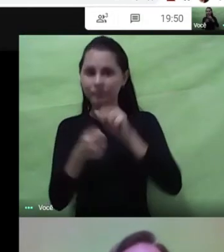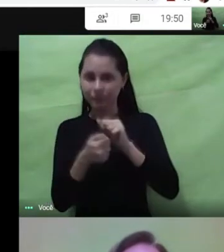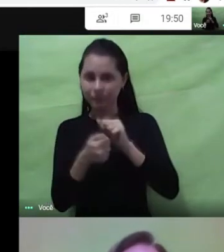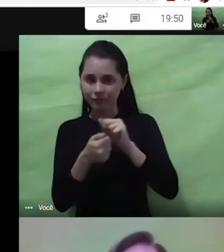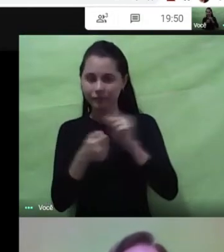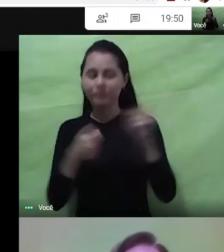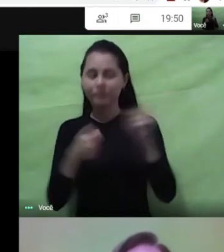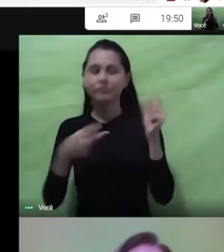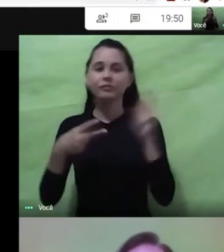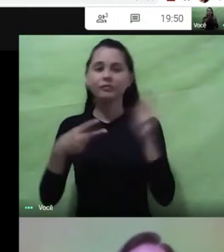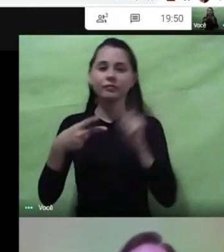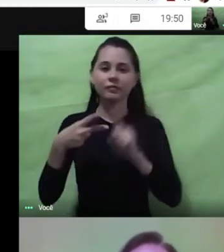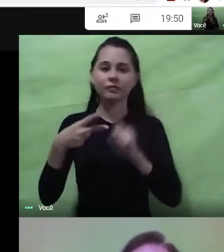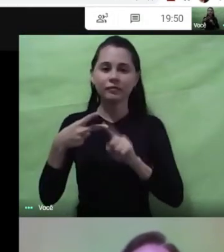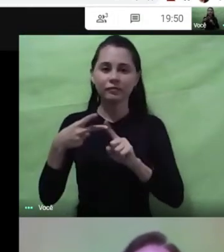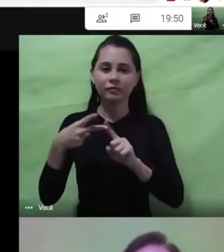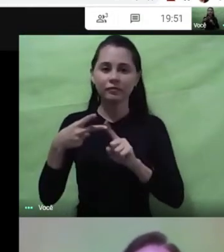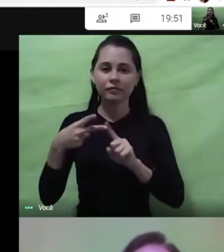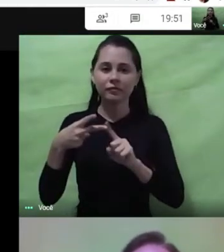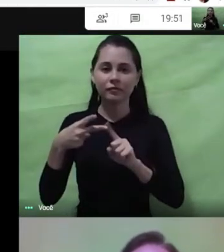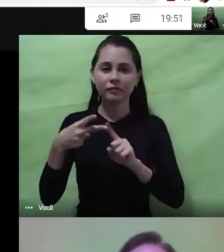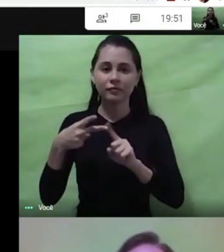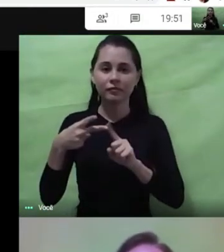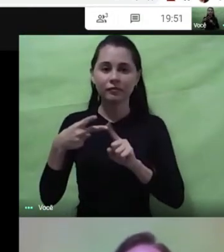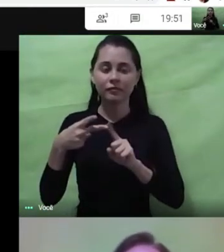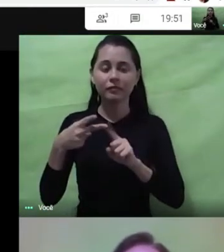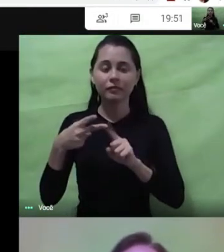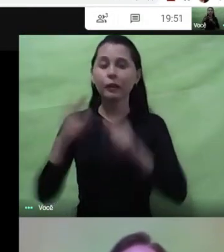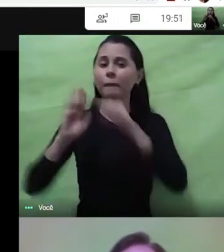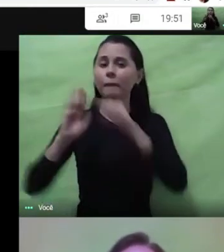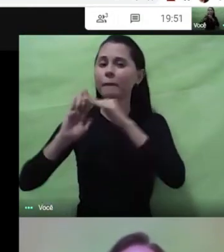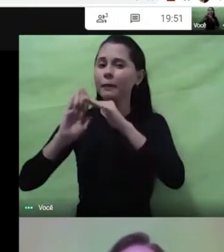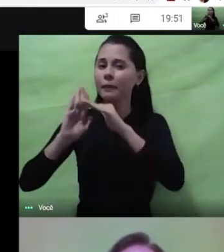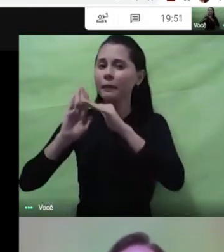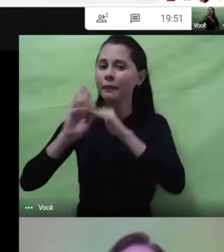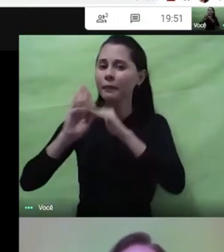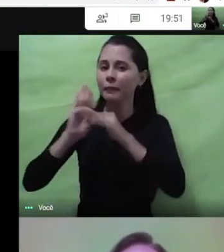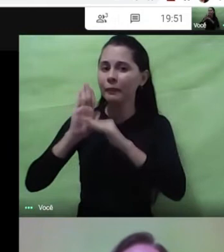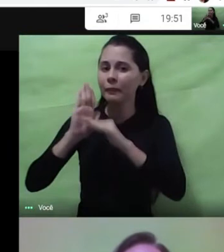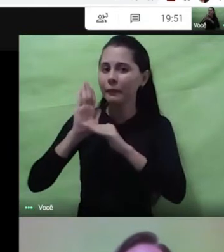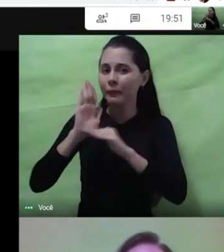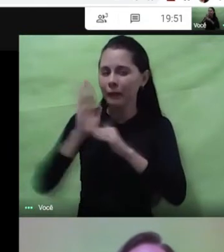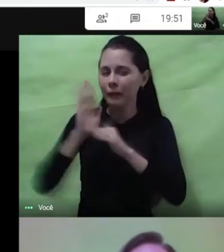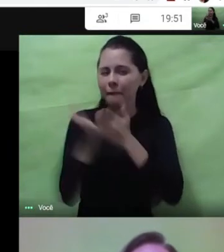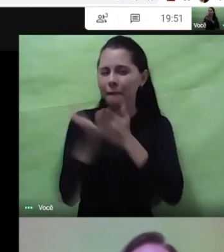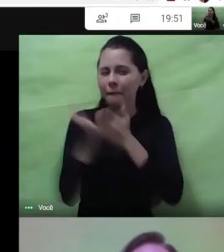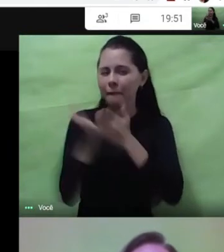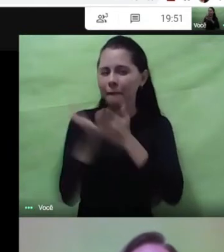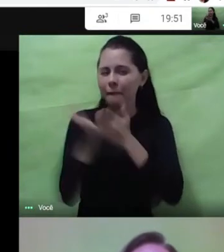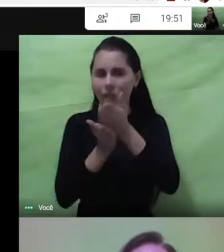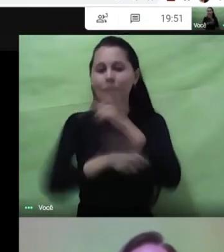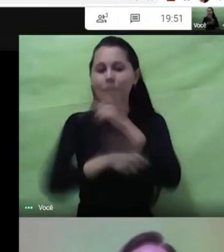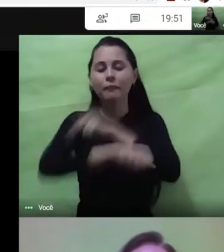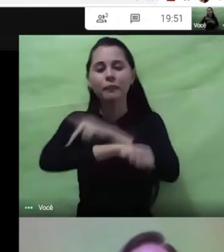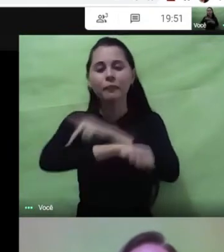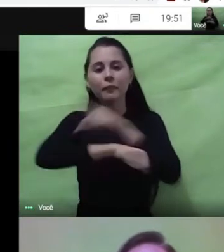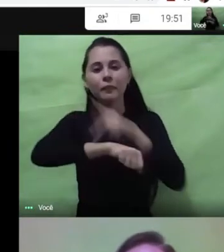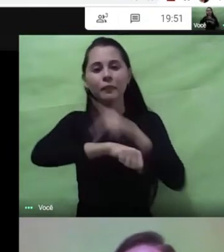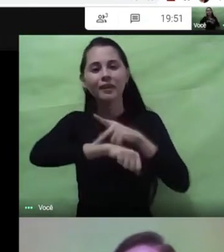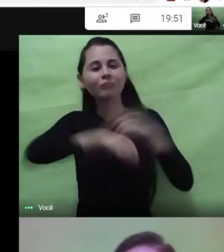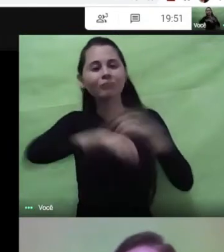Segundo objetivo, traçar direcionamentos pedagógicos que promovam a